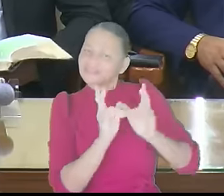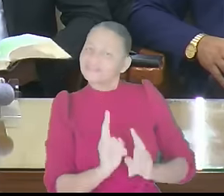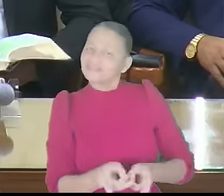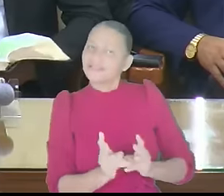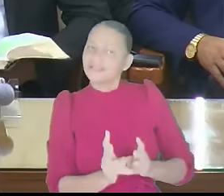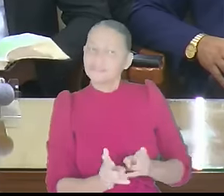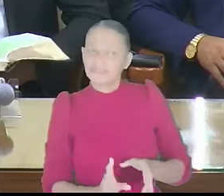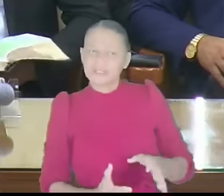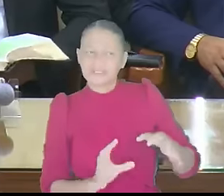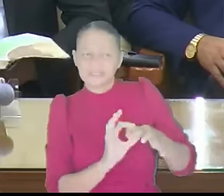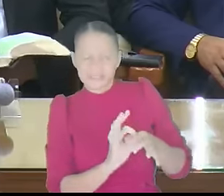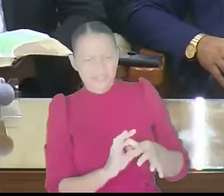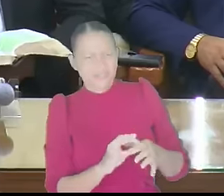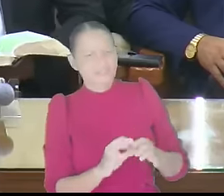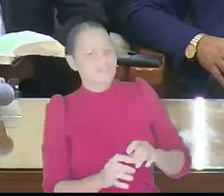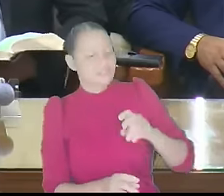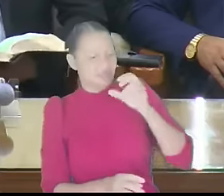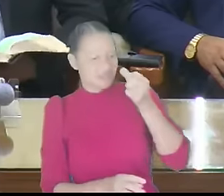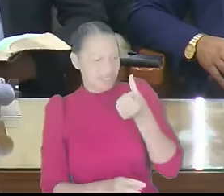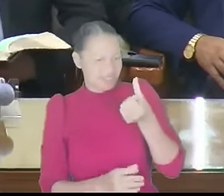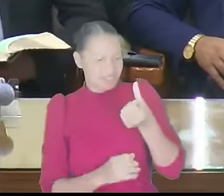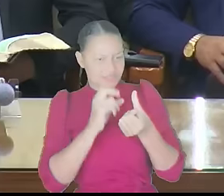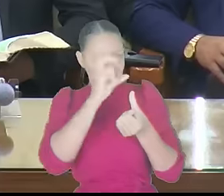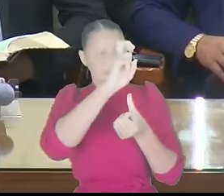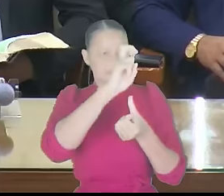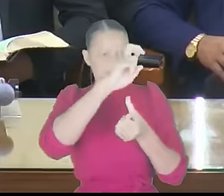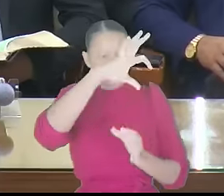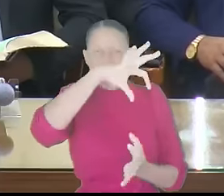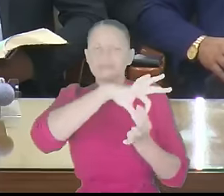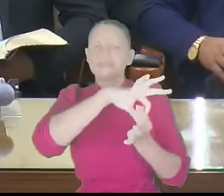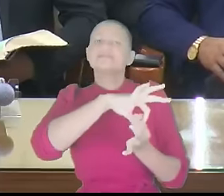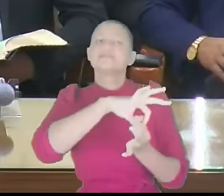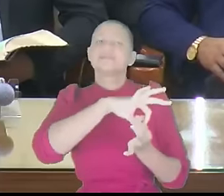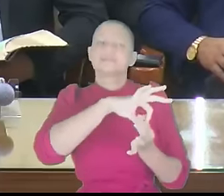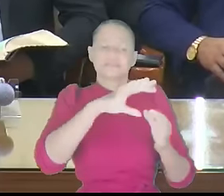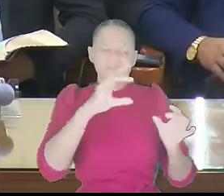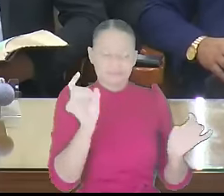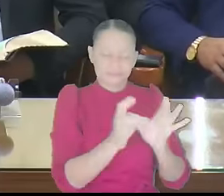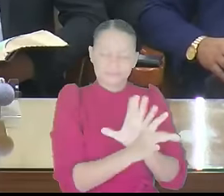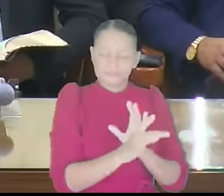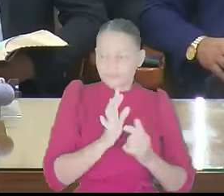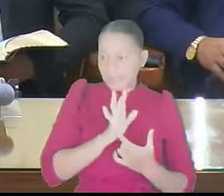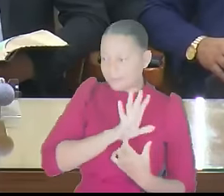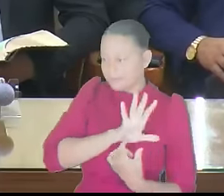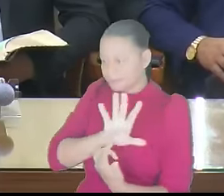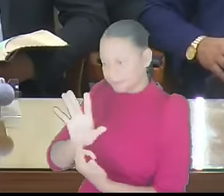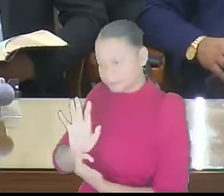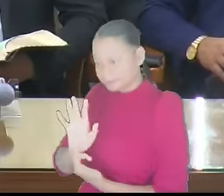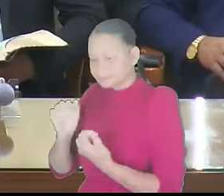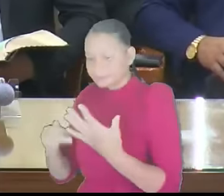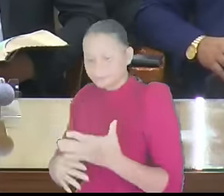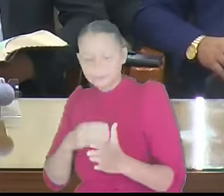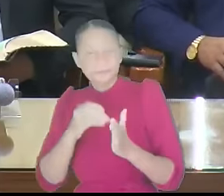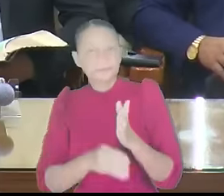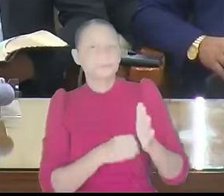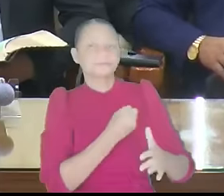capítulo 6 tem a ver com o 5. Você vê que no capítulo 5 ela termina de revelar quem é o noivo. E no capítulo 6, as filhas